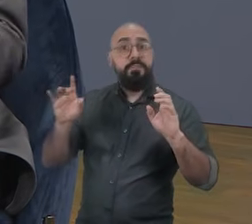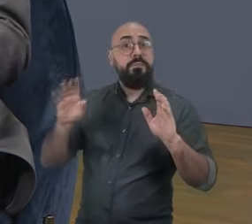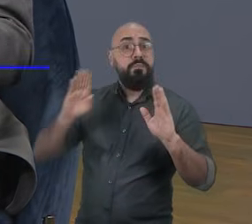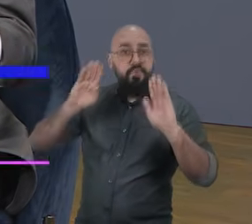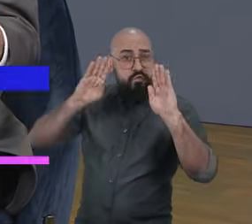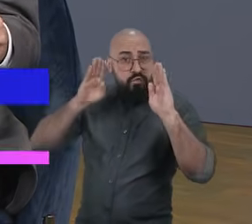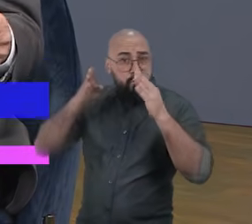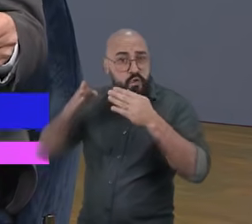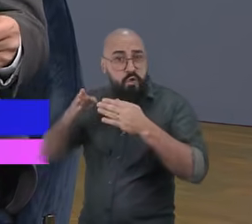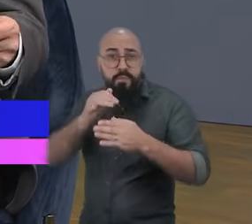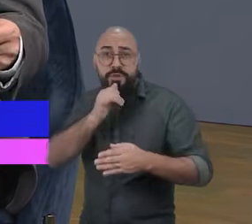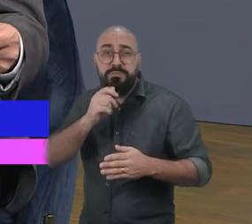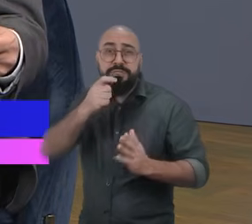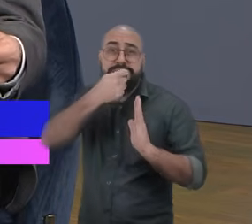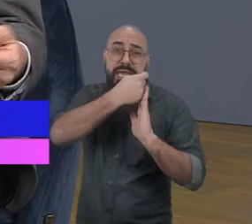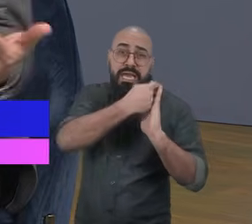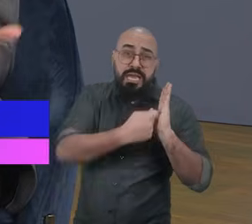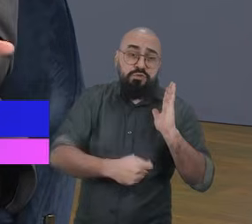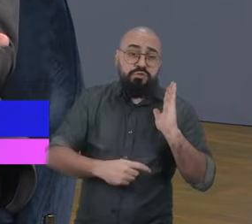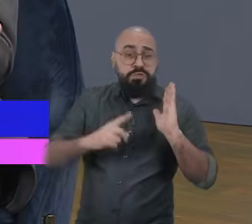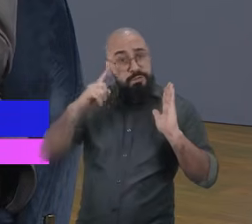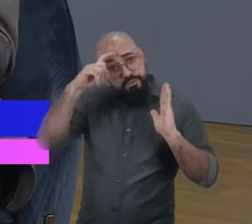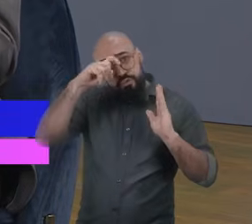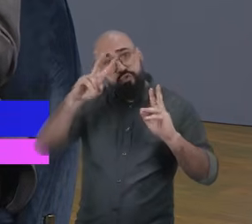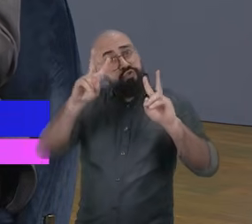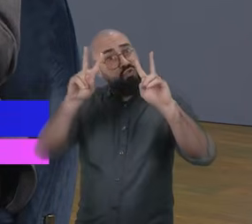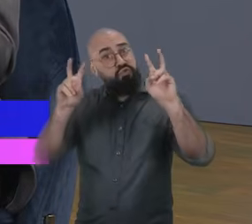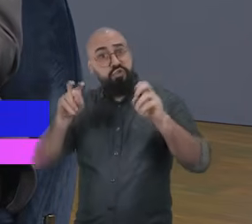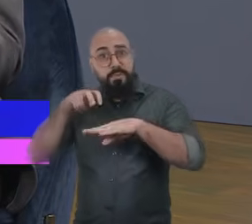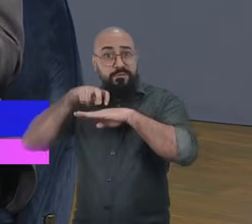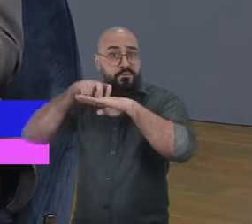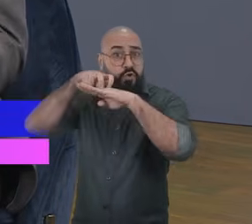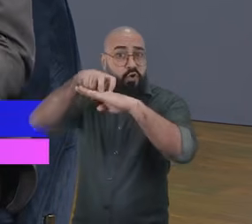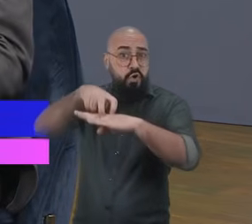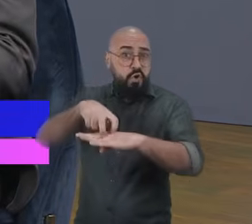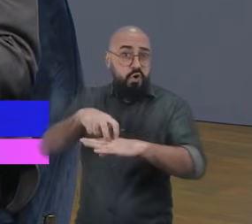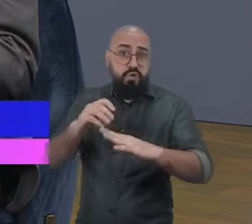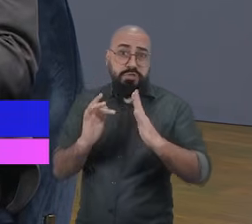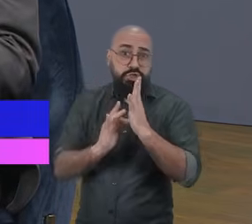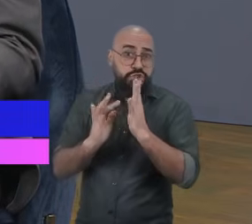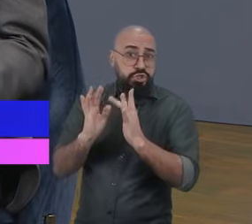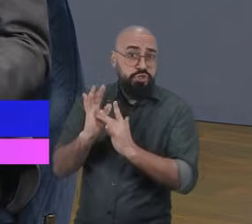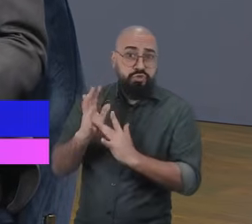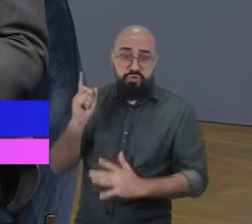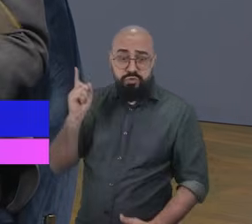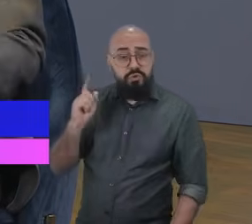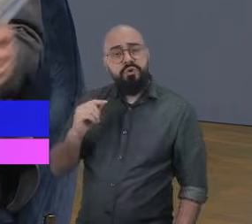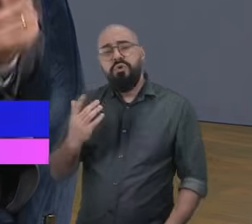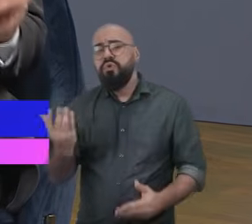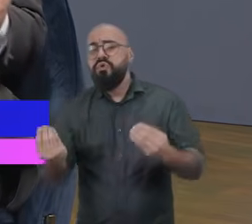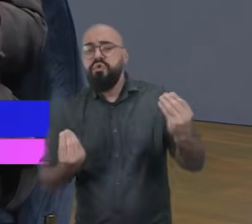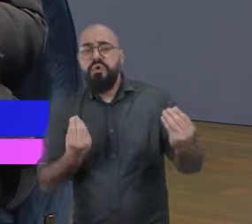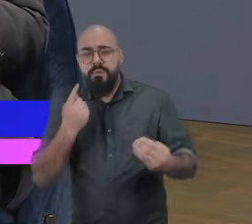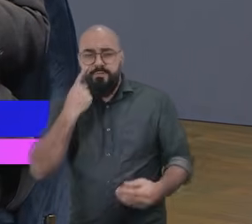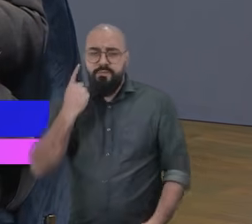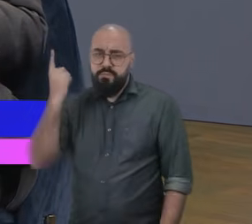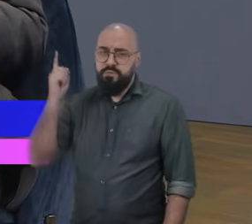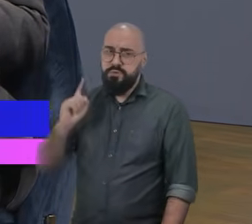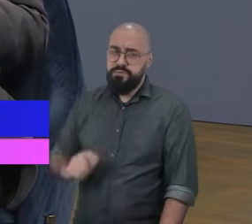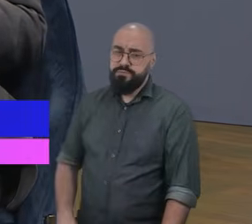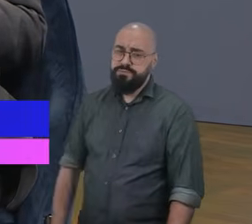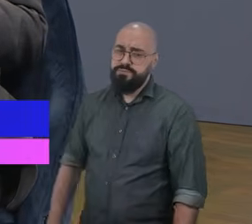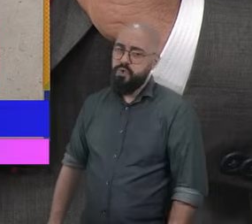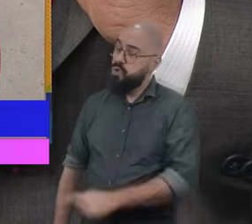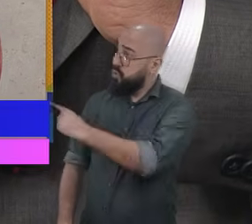Por exemplo, textos difíceis sobre a volta de Jesus é esse capítulo aqui, ó, o capítulo número 10, a lição número 10. Vou mostrar para você